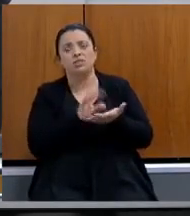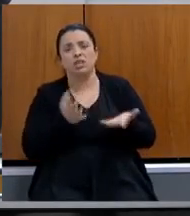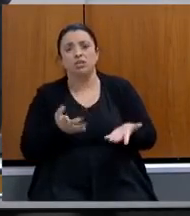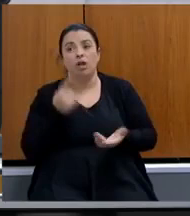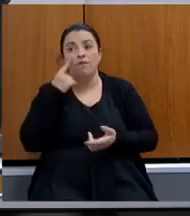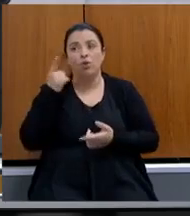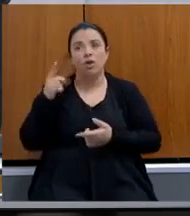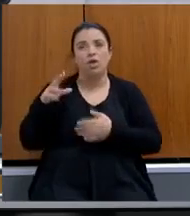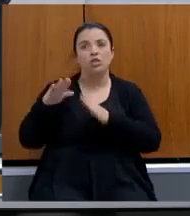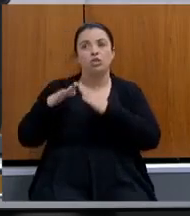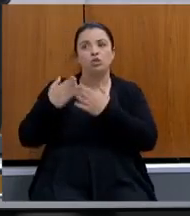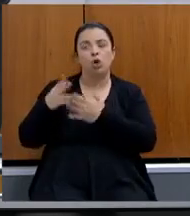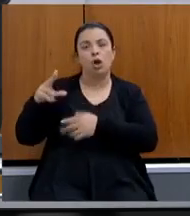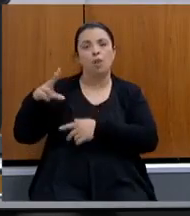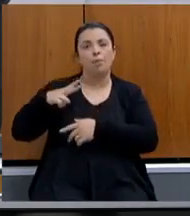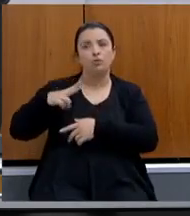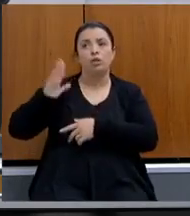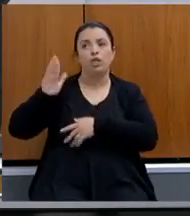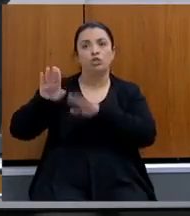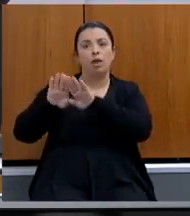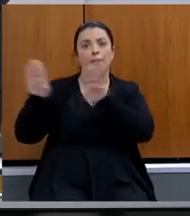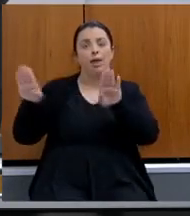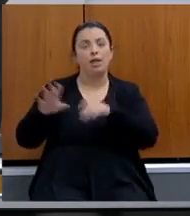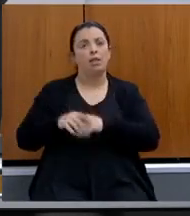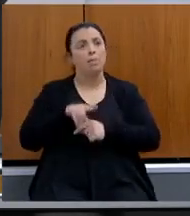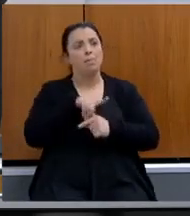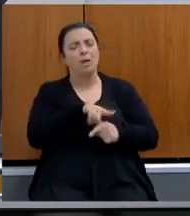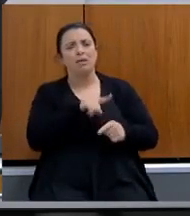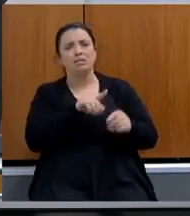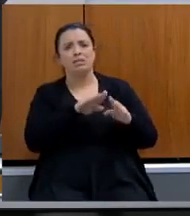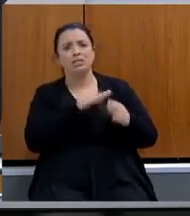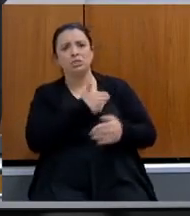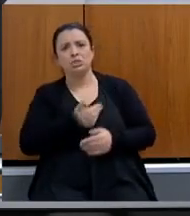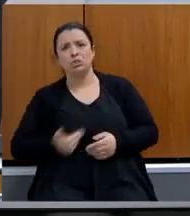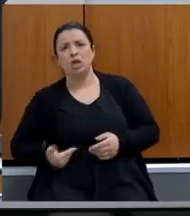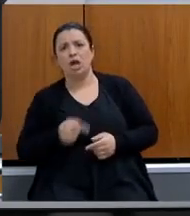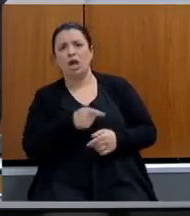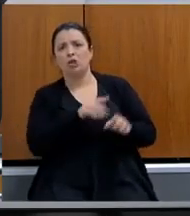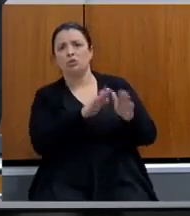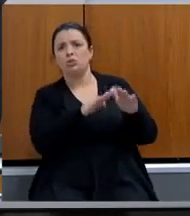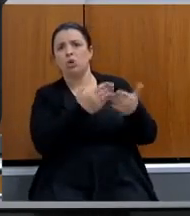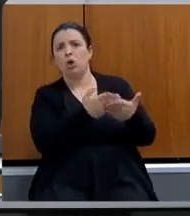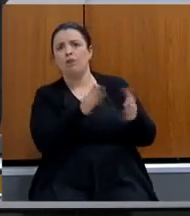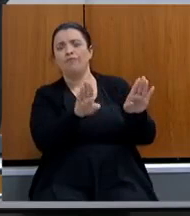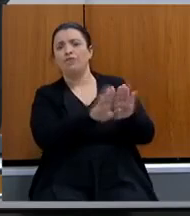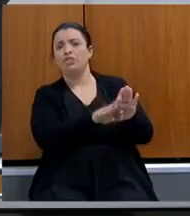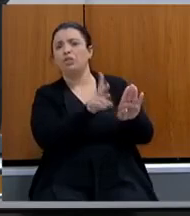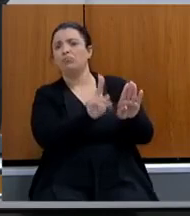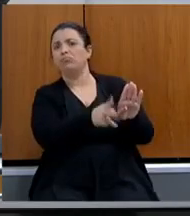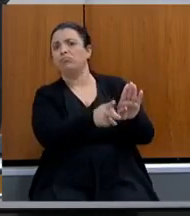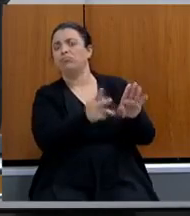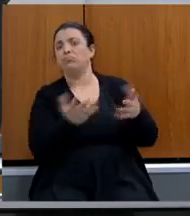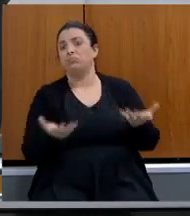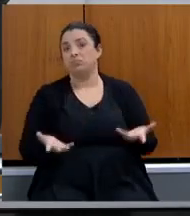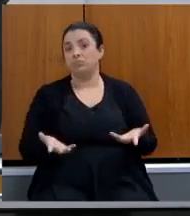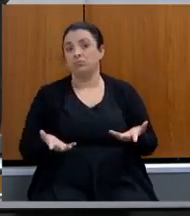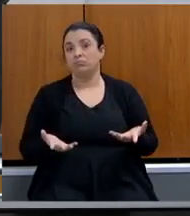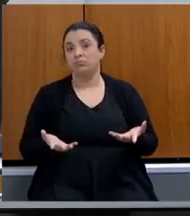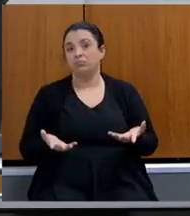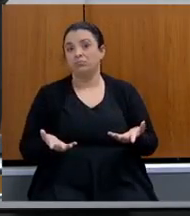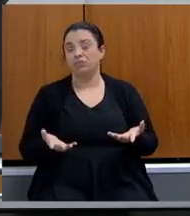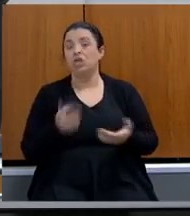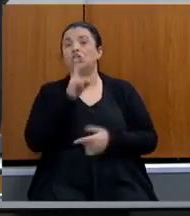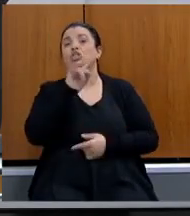abertas as escolas estaduais ainda fechadas a gente vê que no dia sete do 5 ou seja um mês e meio